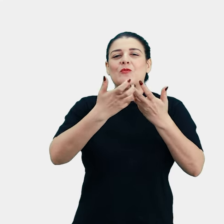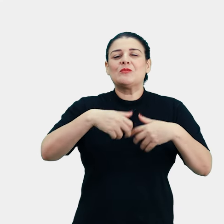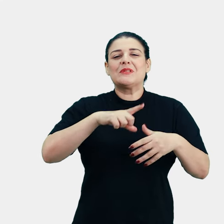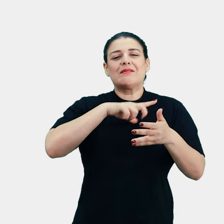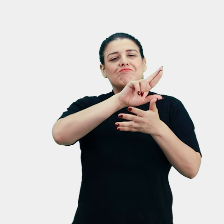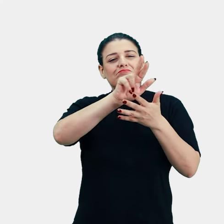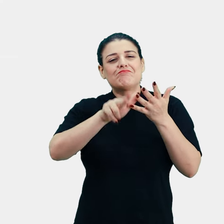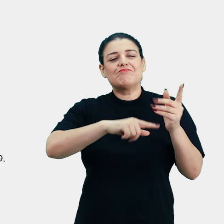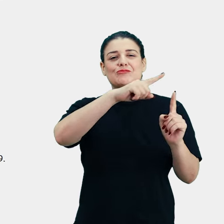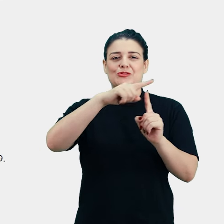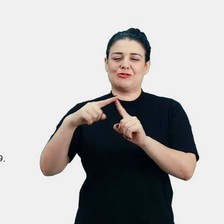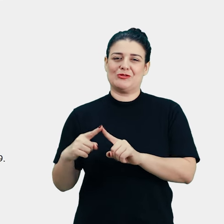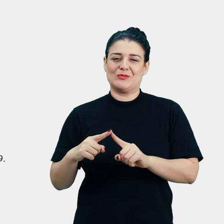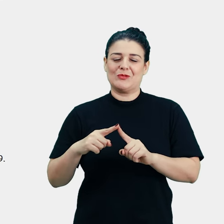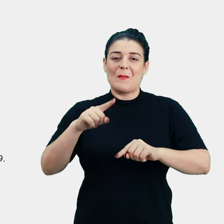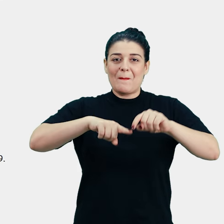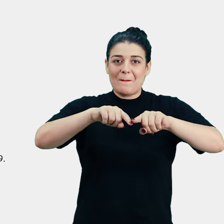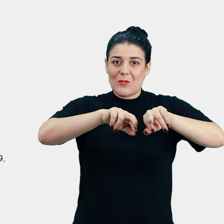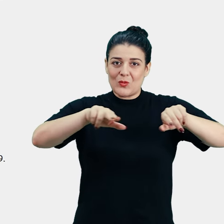tipos dos analisadores.